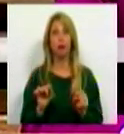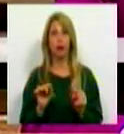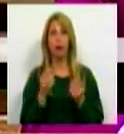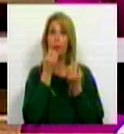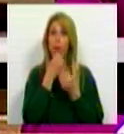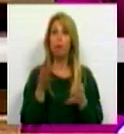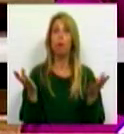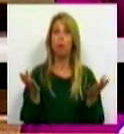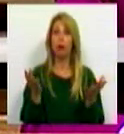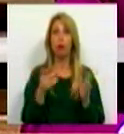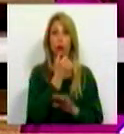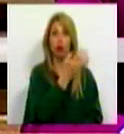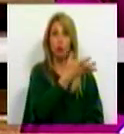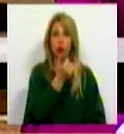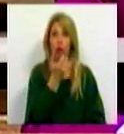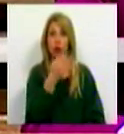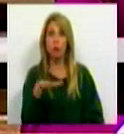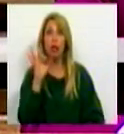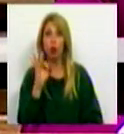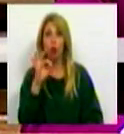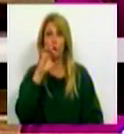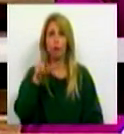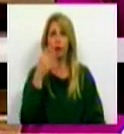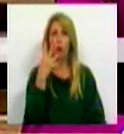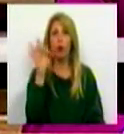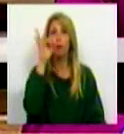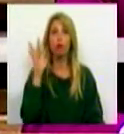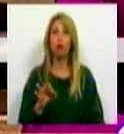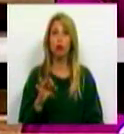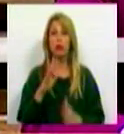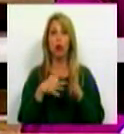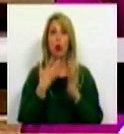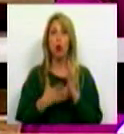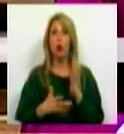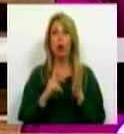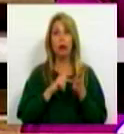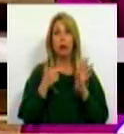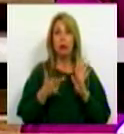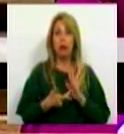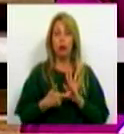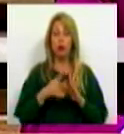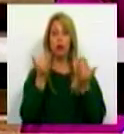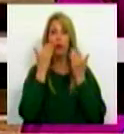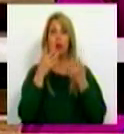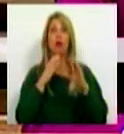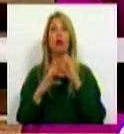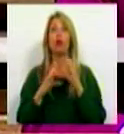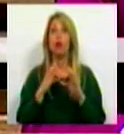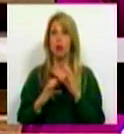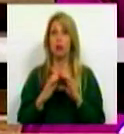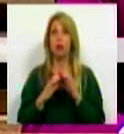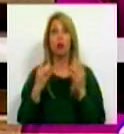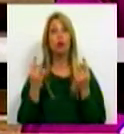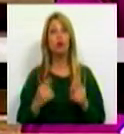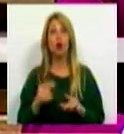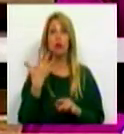perdeu, entre 2012 e 2014, 8,4% dos seus quadros em tecnologias de informação e comunicação e